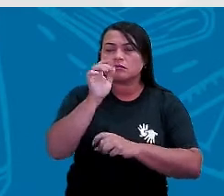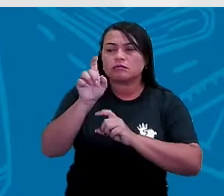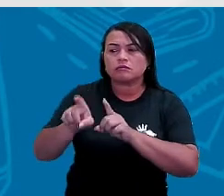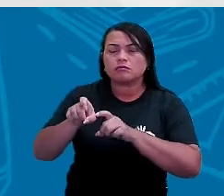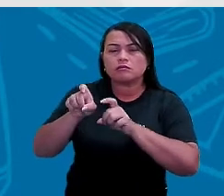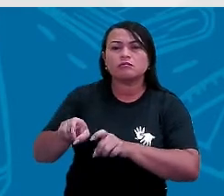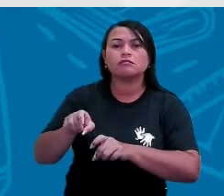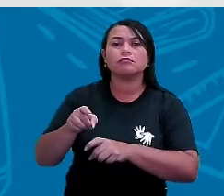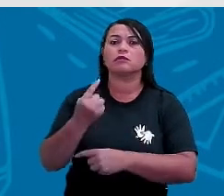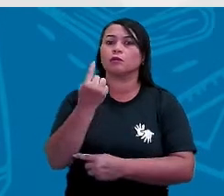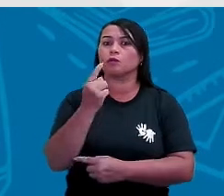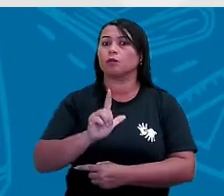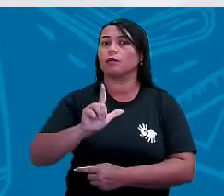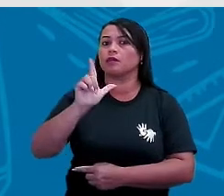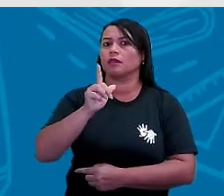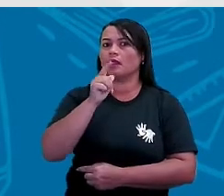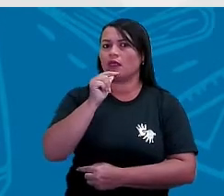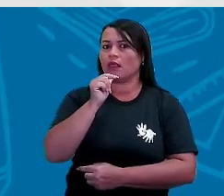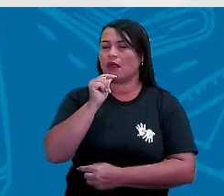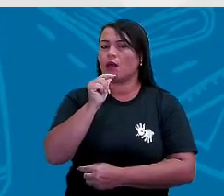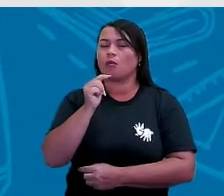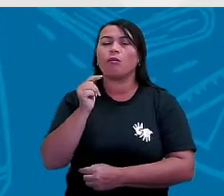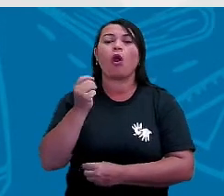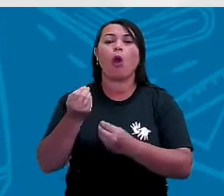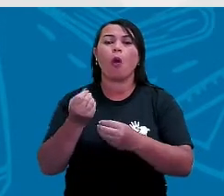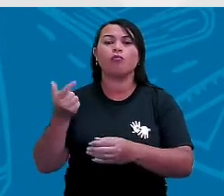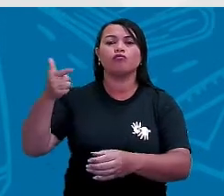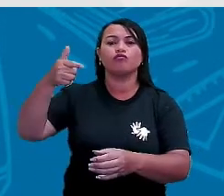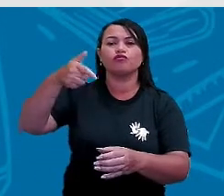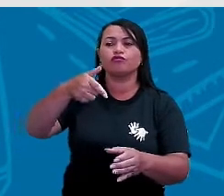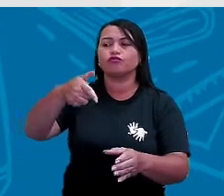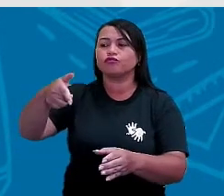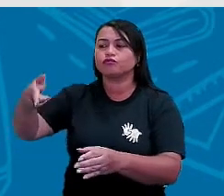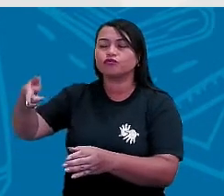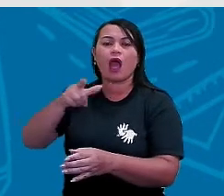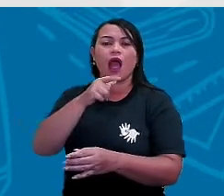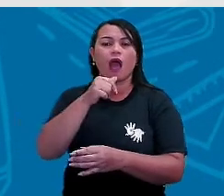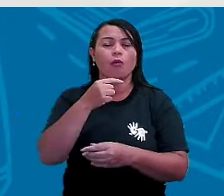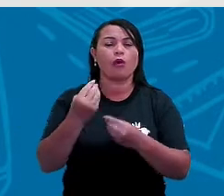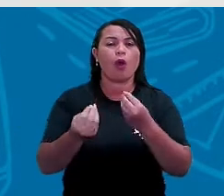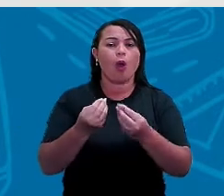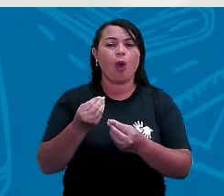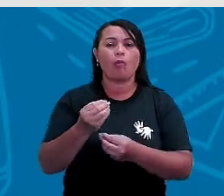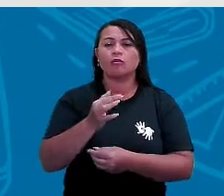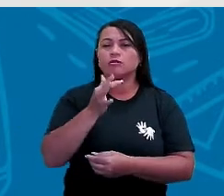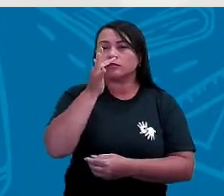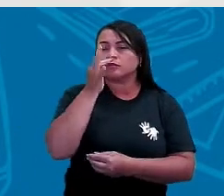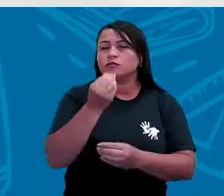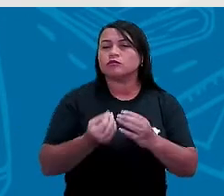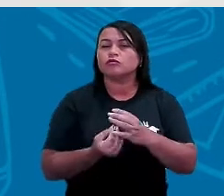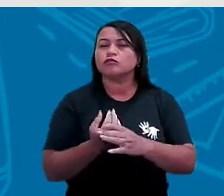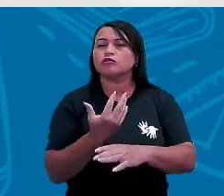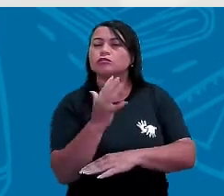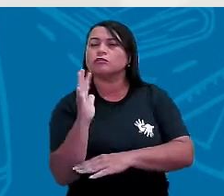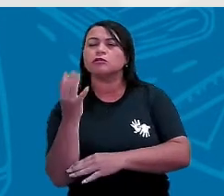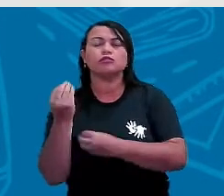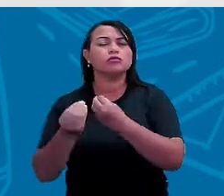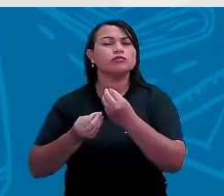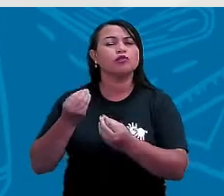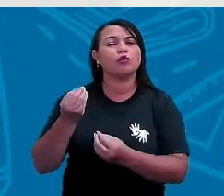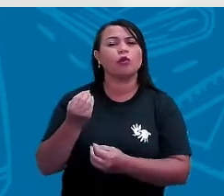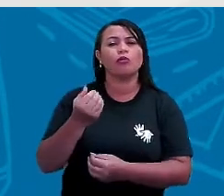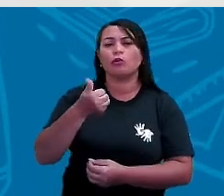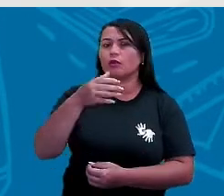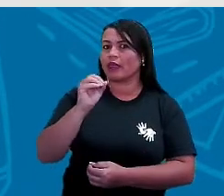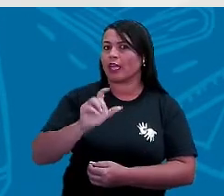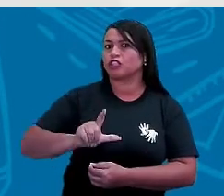água para cada planta que rega. Quantas plantas ele pode regar com 10 litros? Opa, um problema